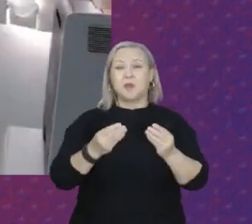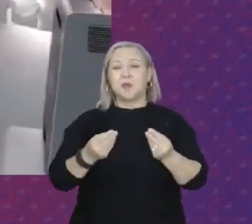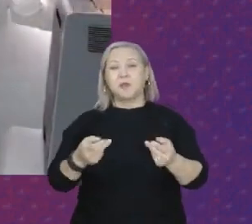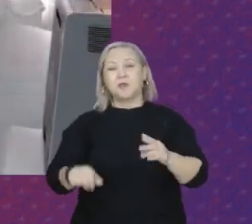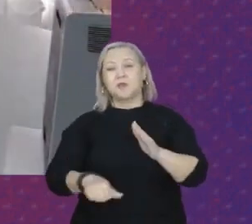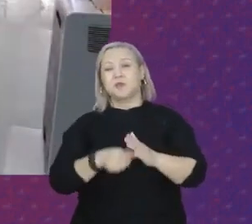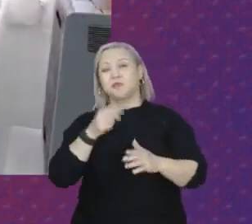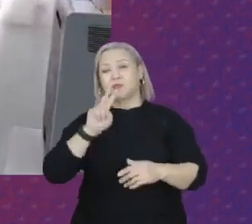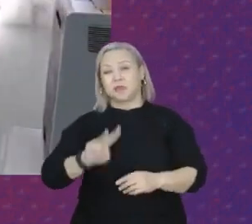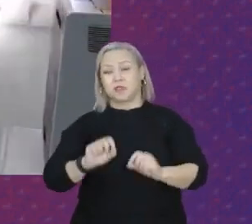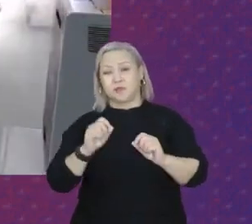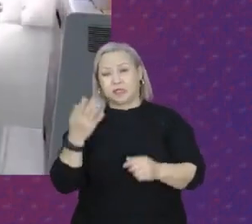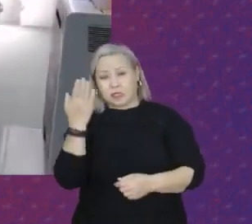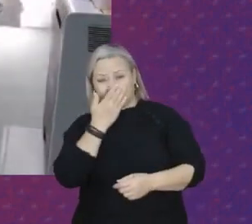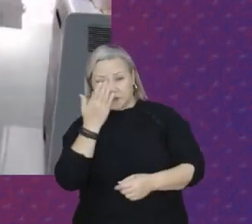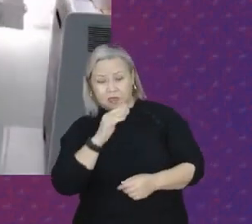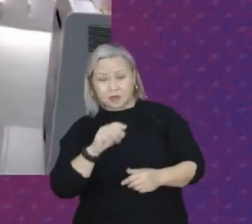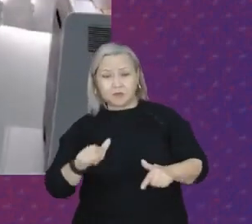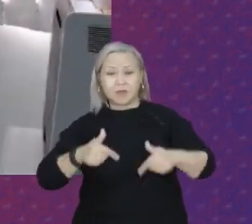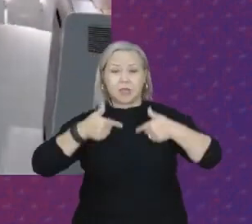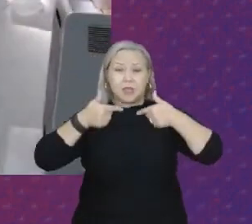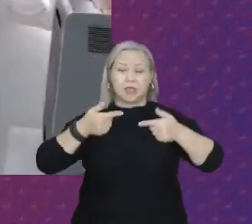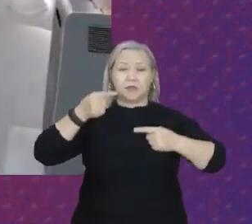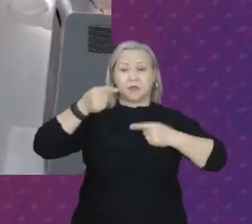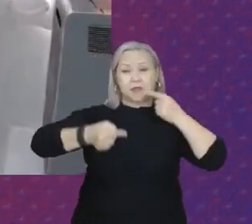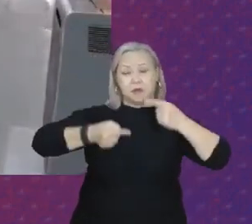porque diante do debate